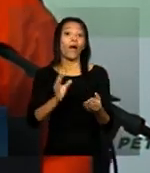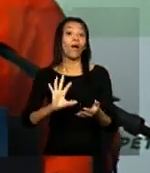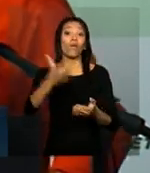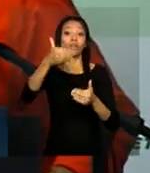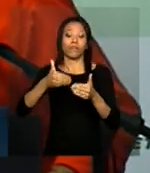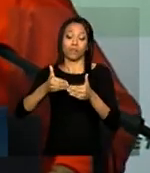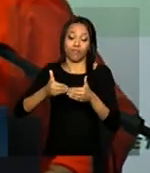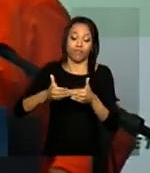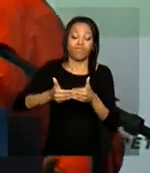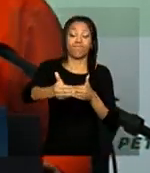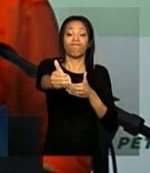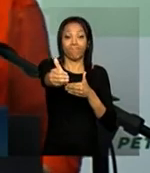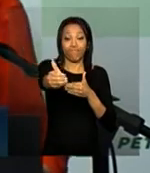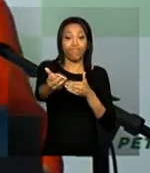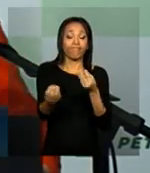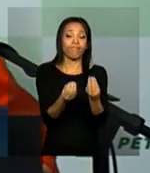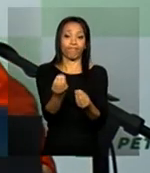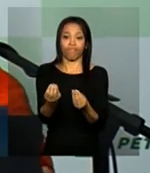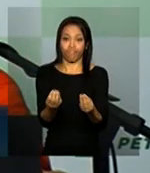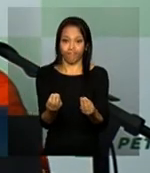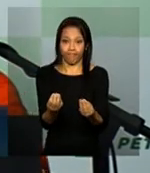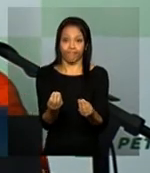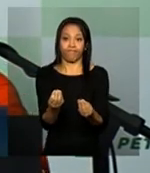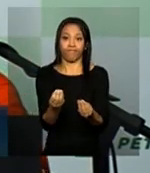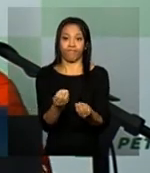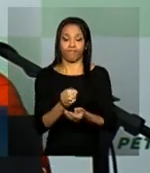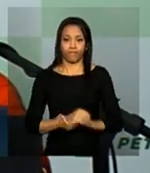como é que fica daqui para frente?